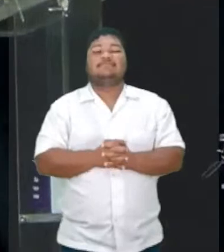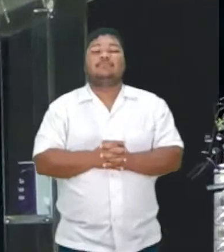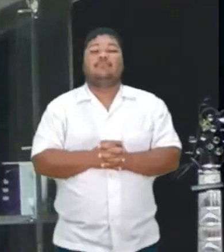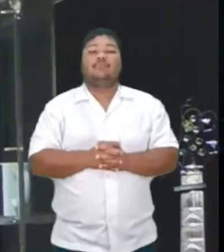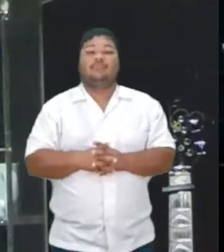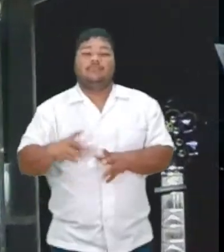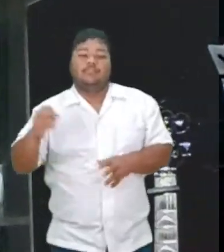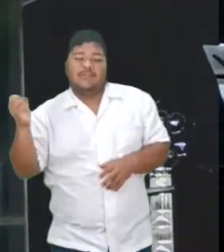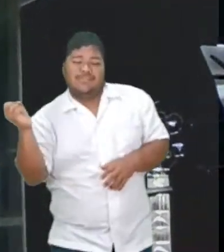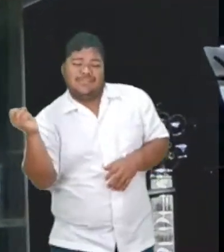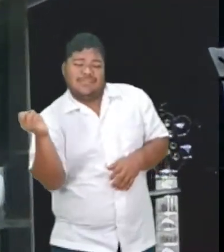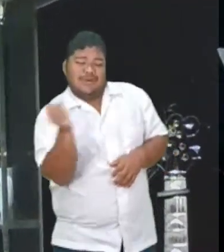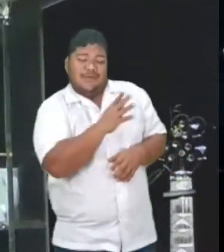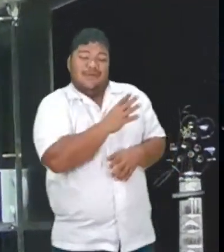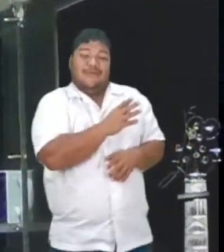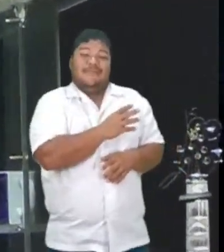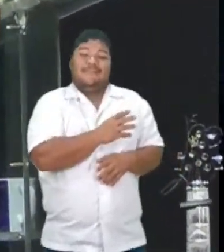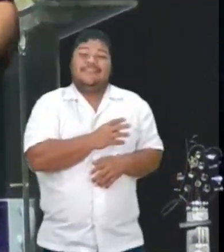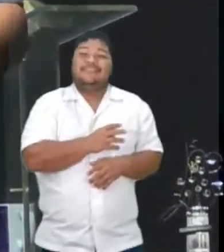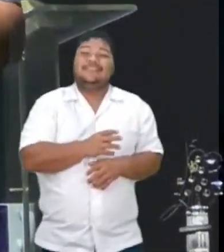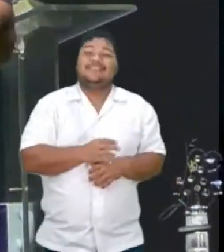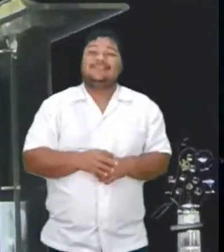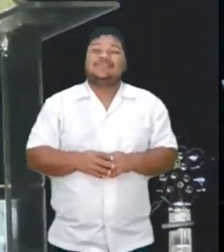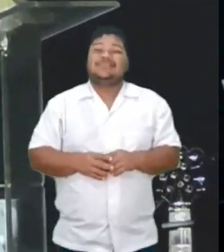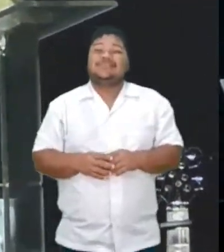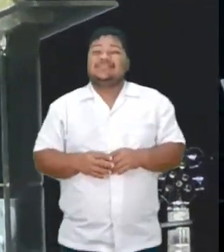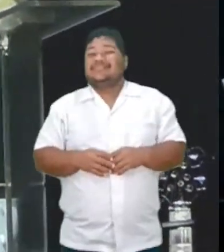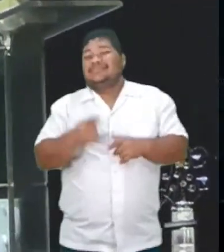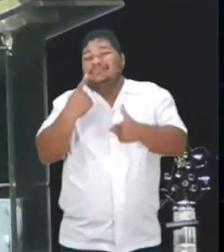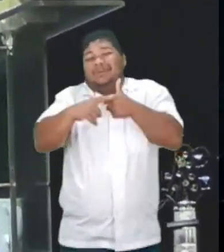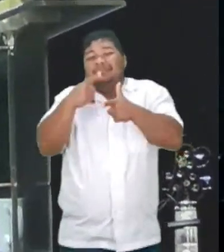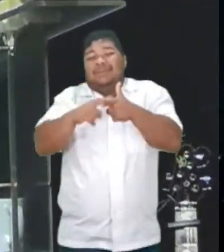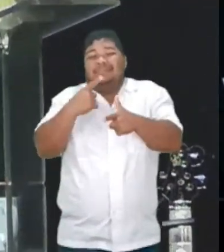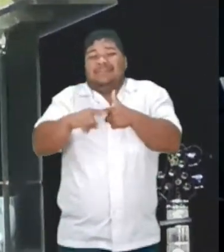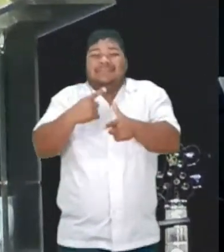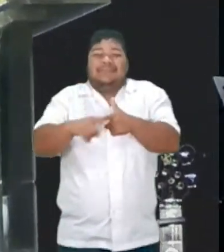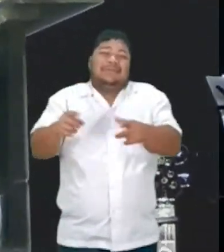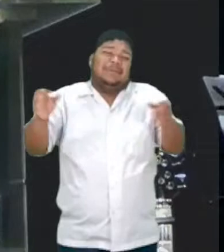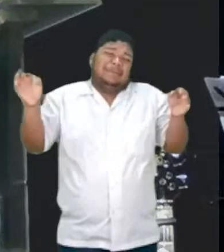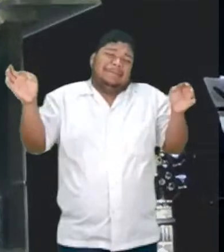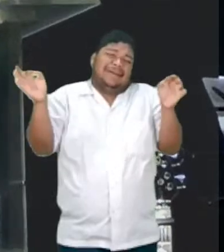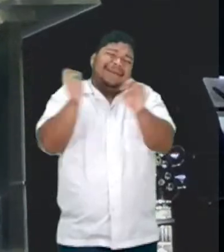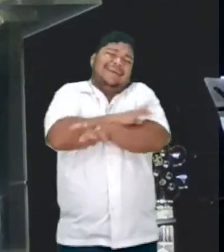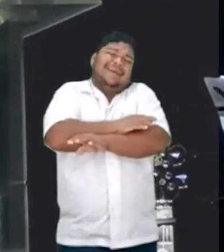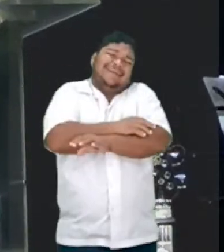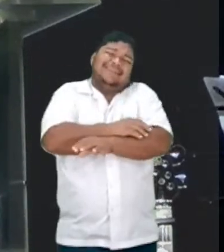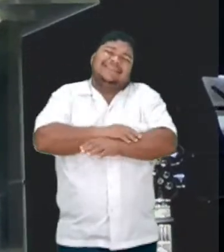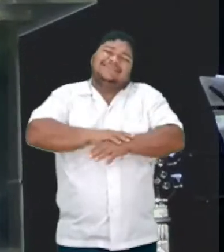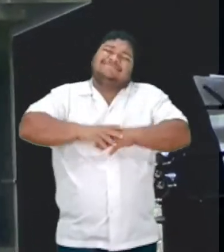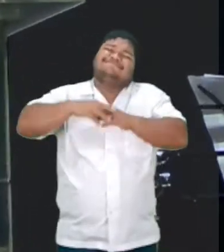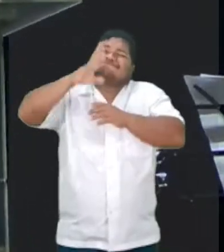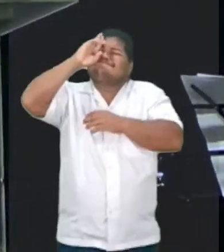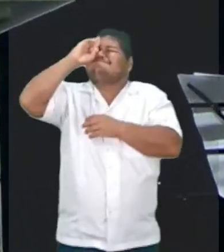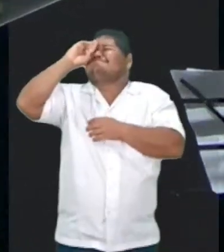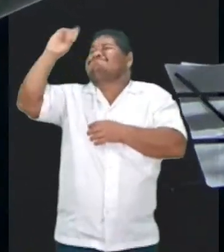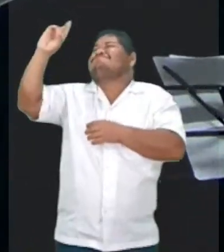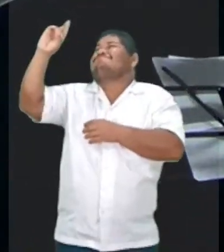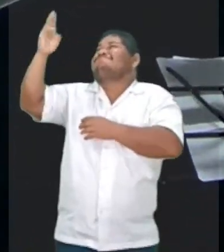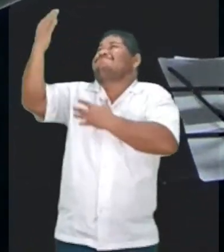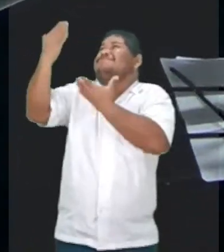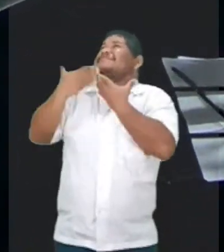pede tanto para que o problema seja sanado. Talvez está na hora de pedir assim: Senhor, me dê